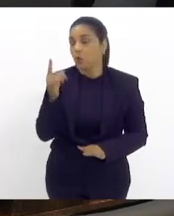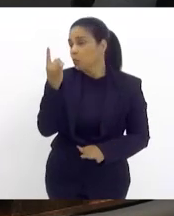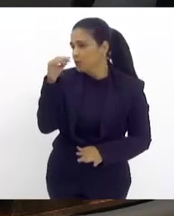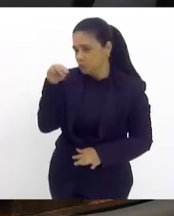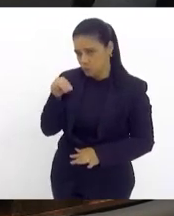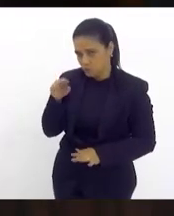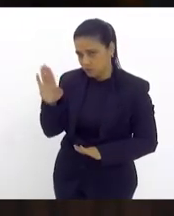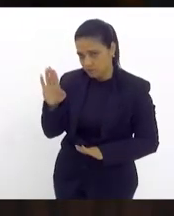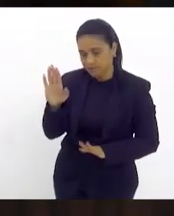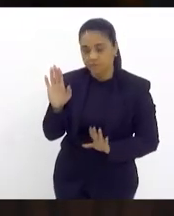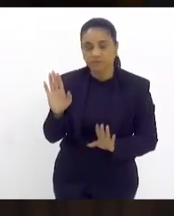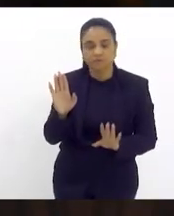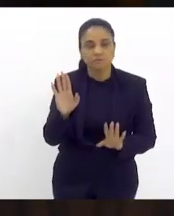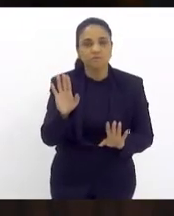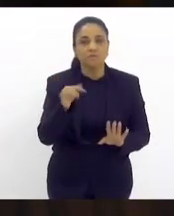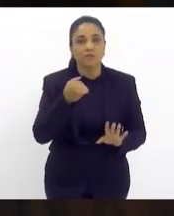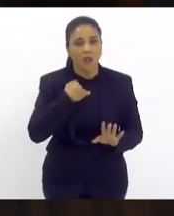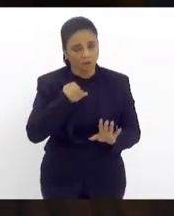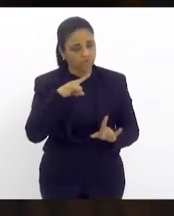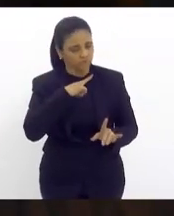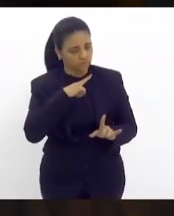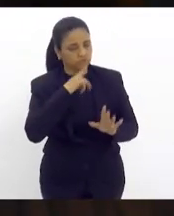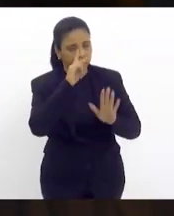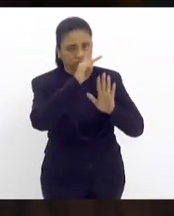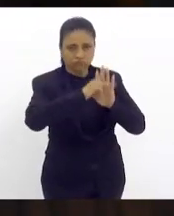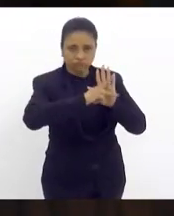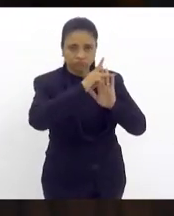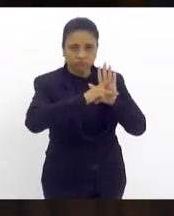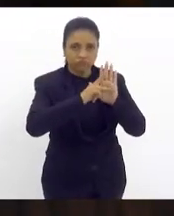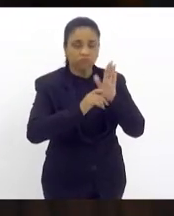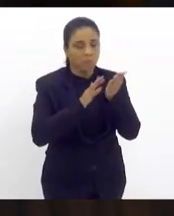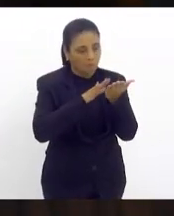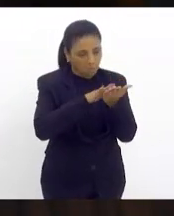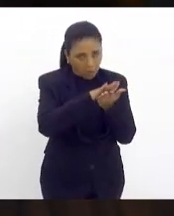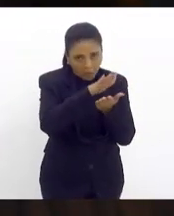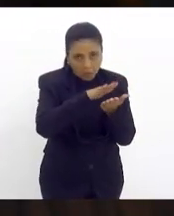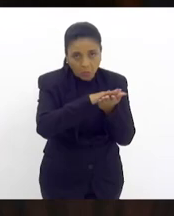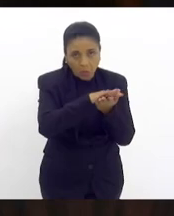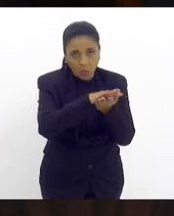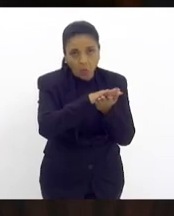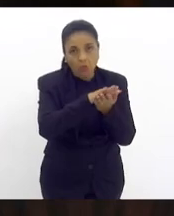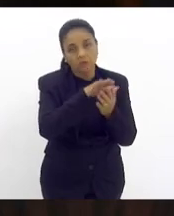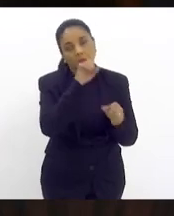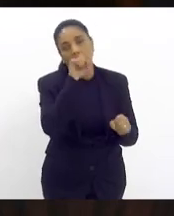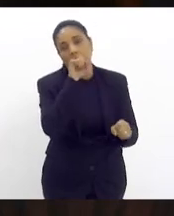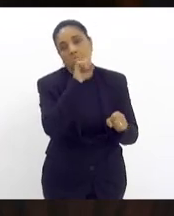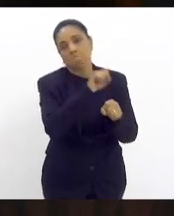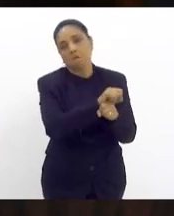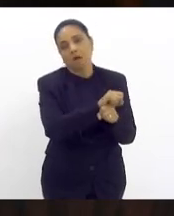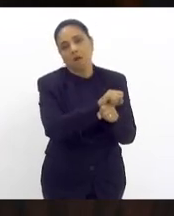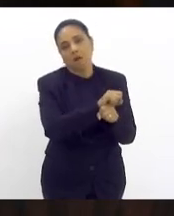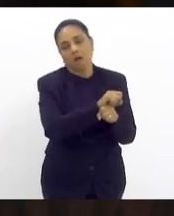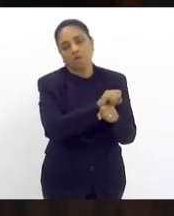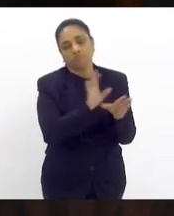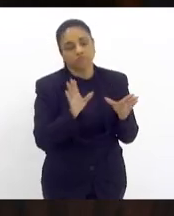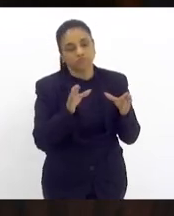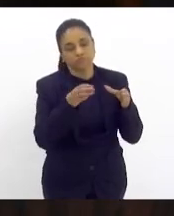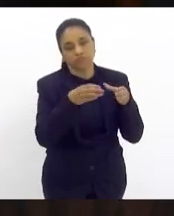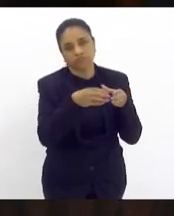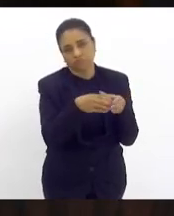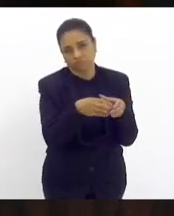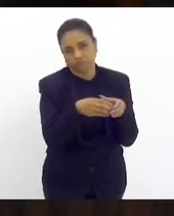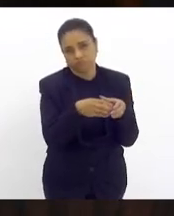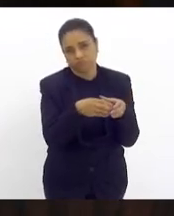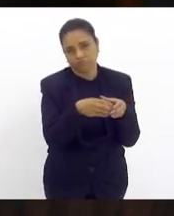ccj eu tenho um projeto também que foi publicado e tá travado nas comissões